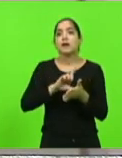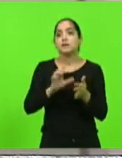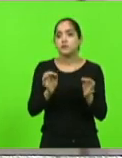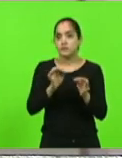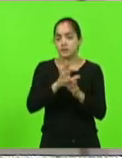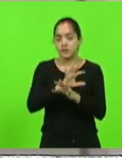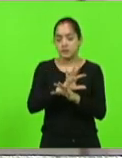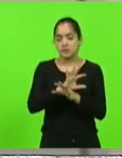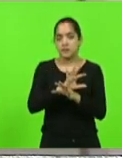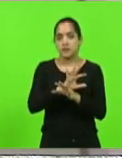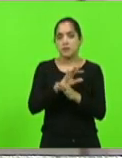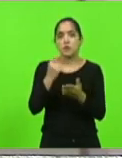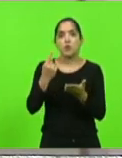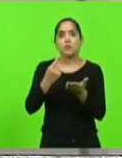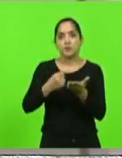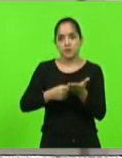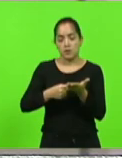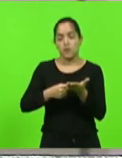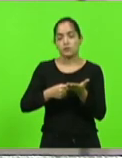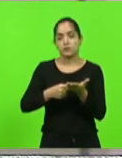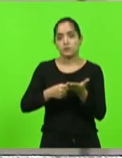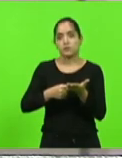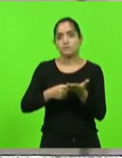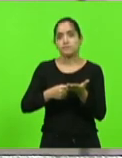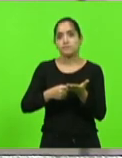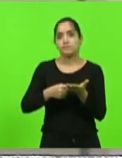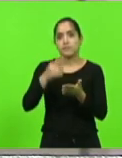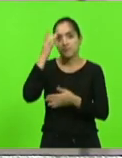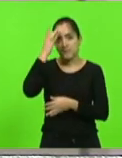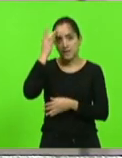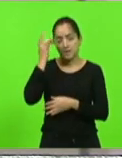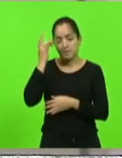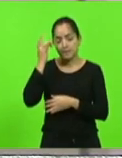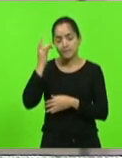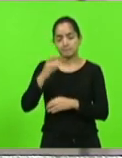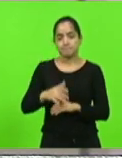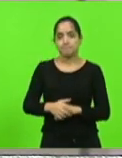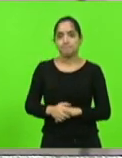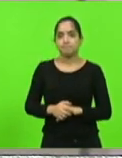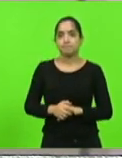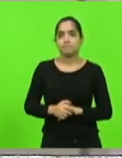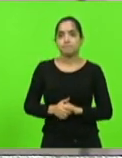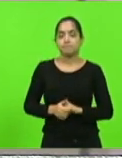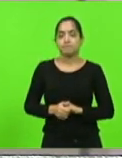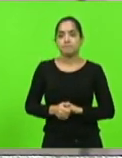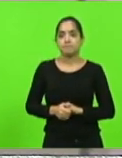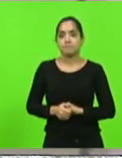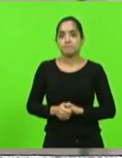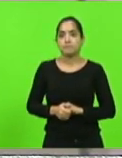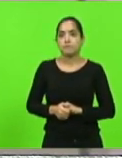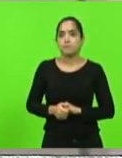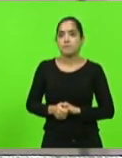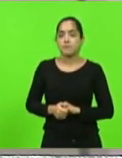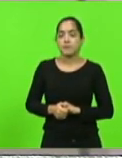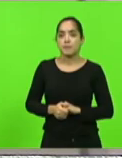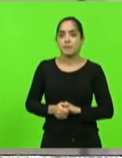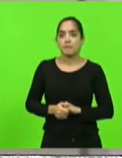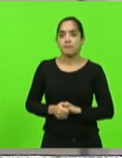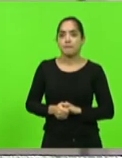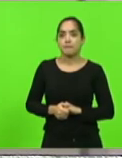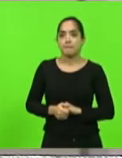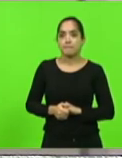sessão, convoca outra ordinária para amanhã no horário regimental.